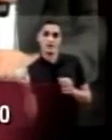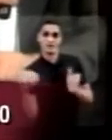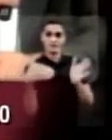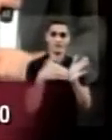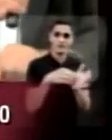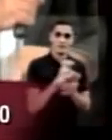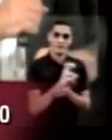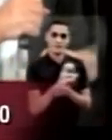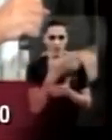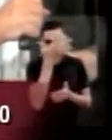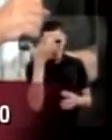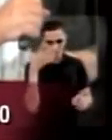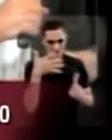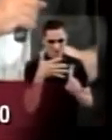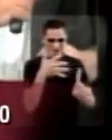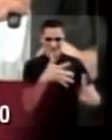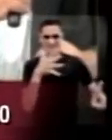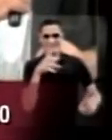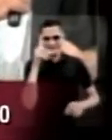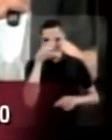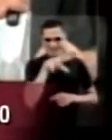O que tem nos